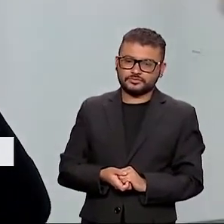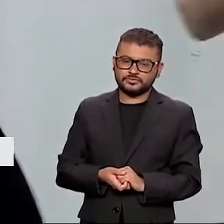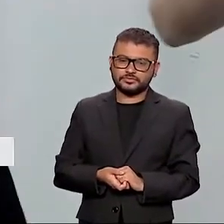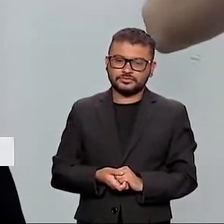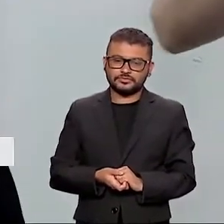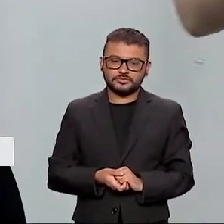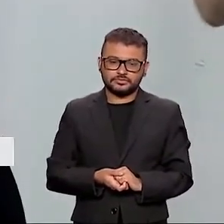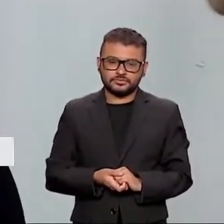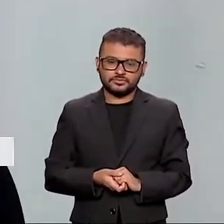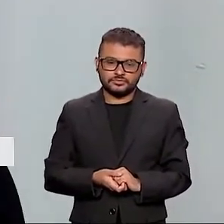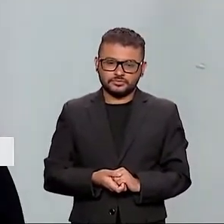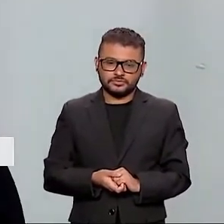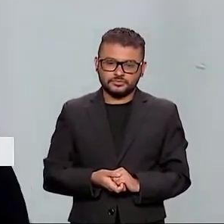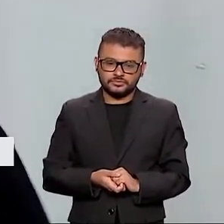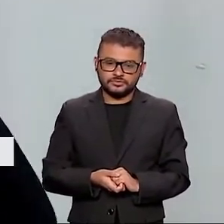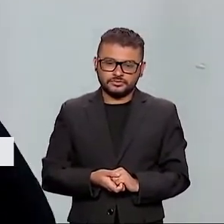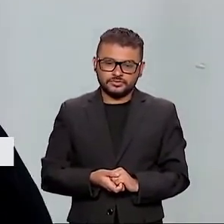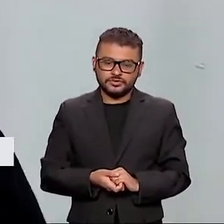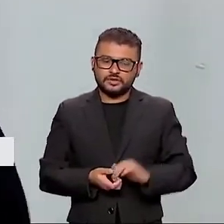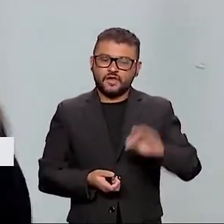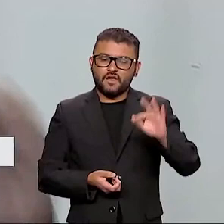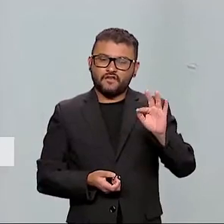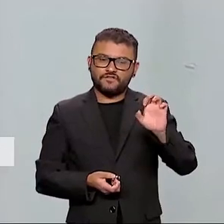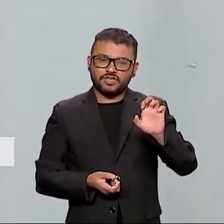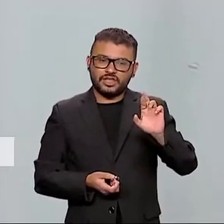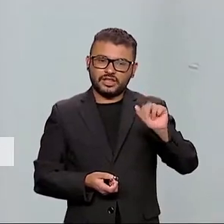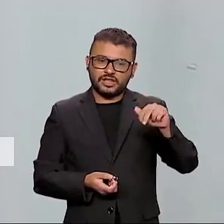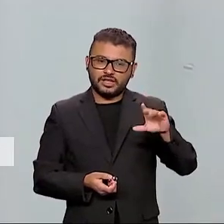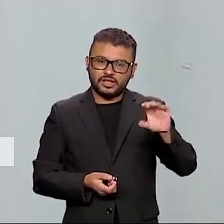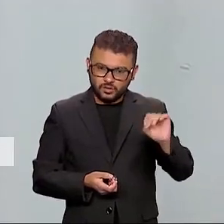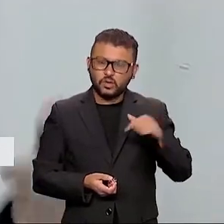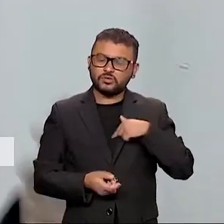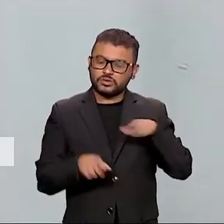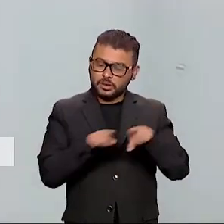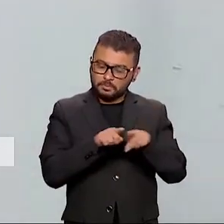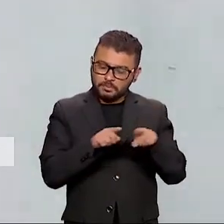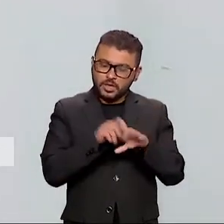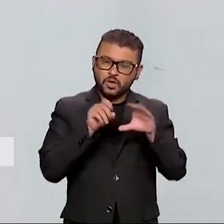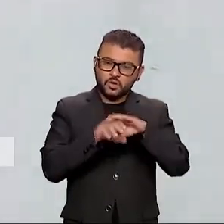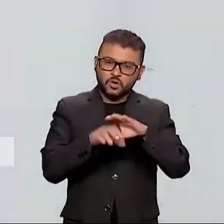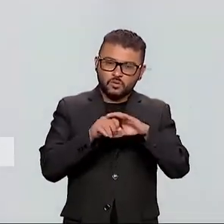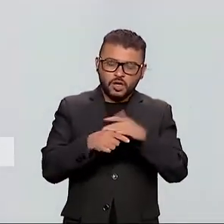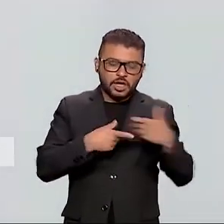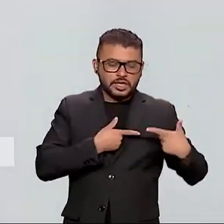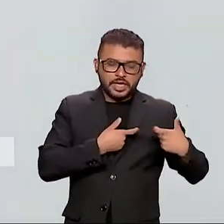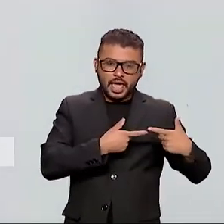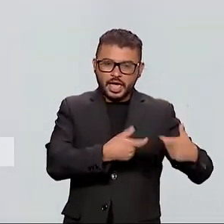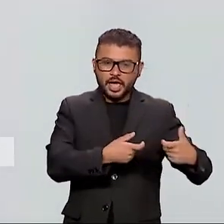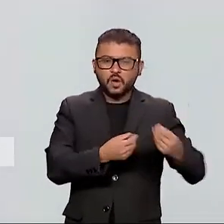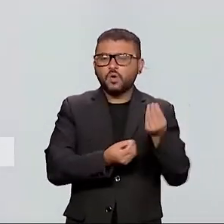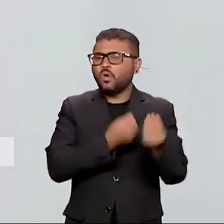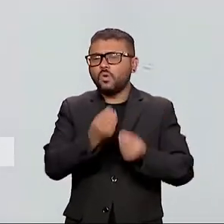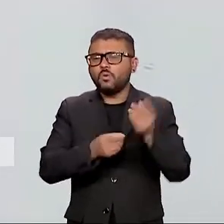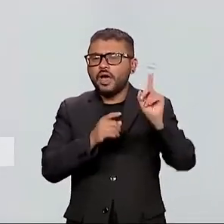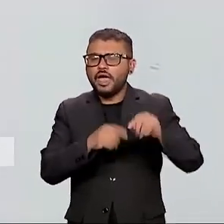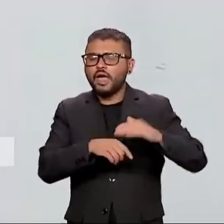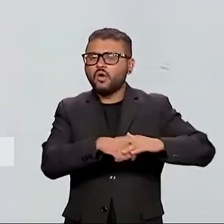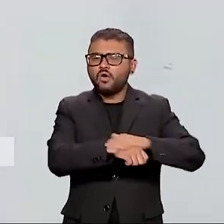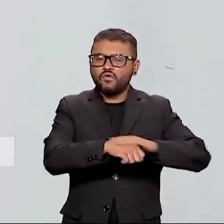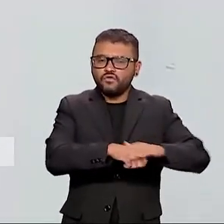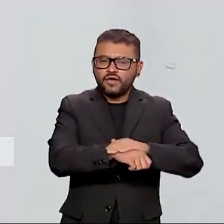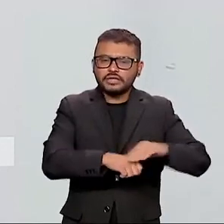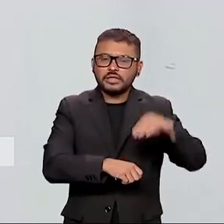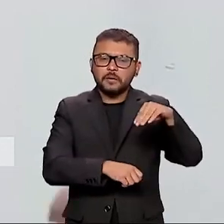Nessa questão... Fernando Schemberg, do Jornal Globo. Nessa questão da guerra ainda, como é que foi a conversa com o Macron?